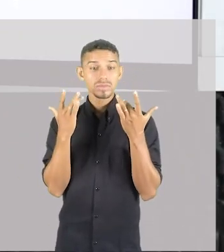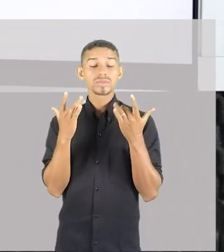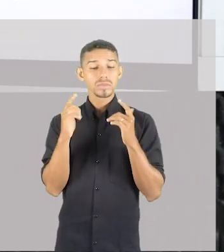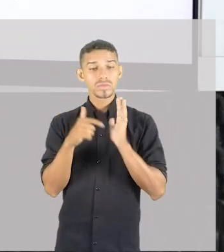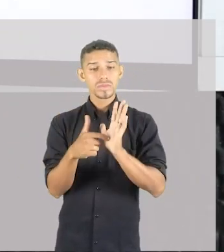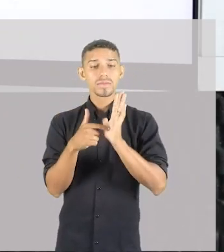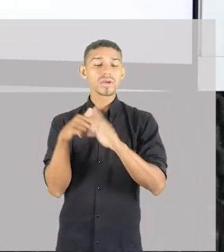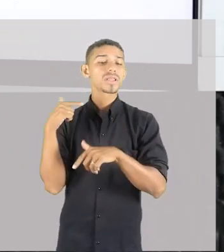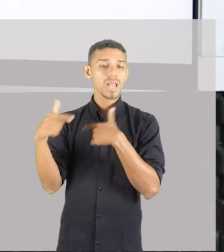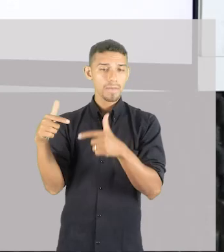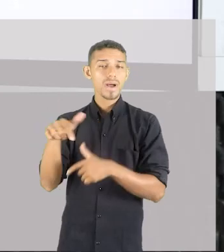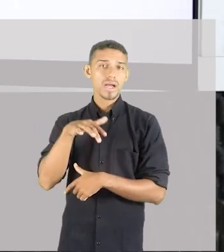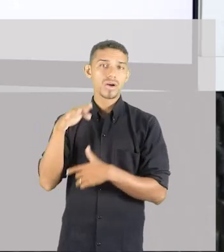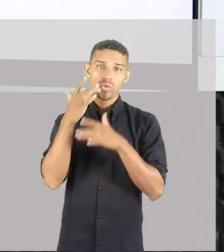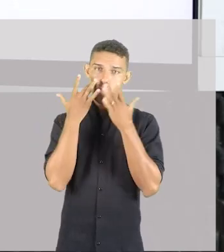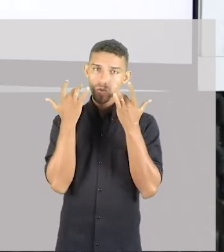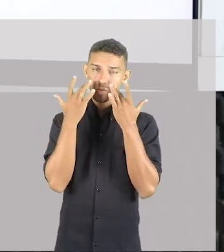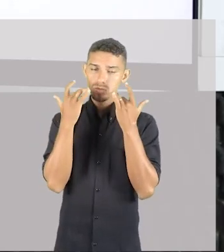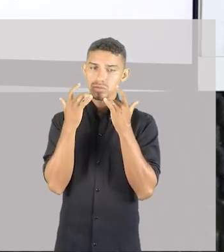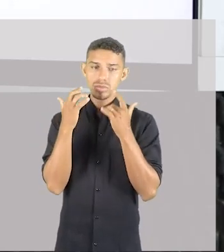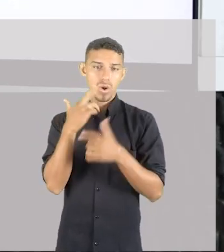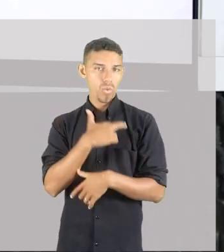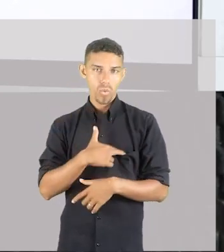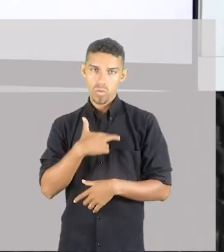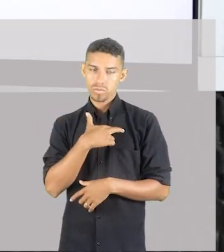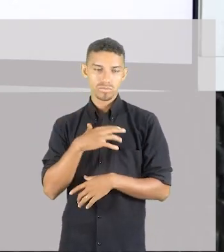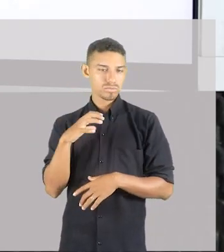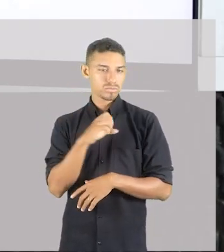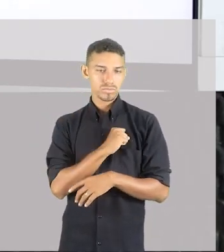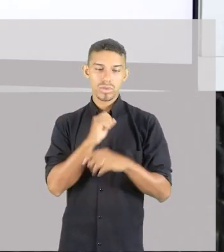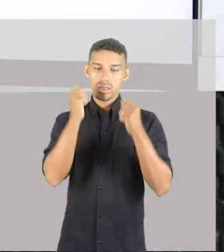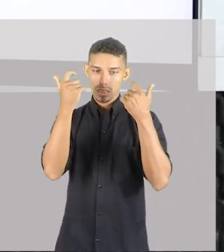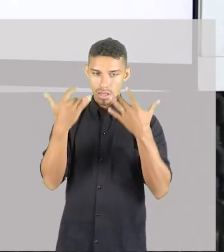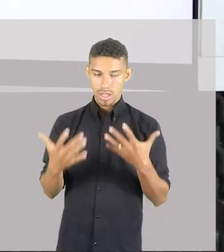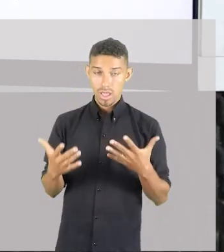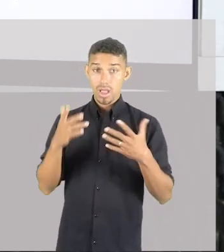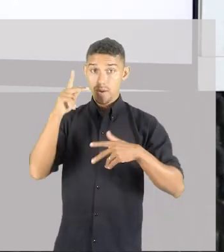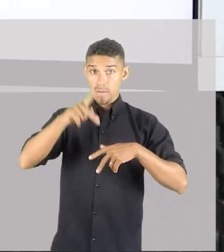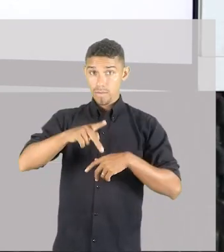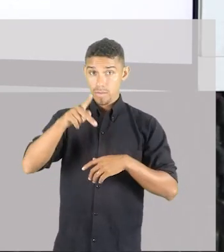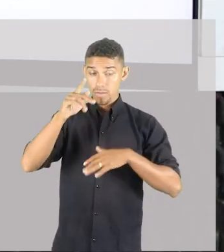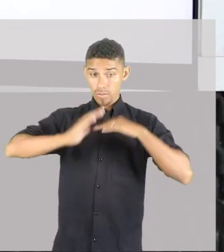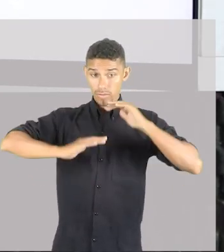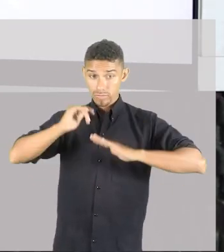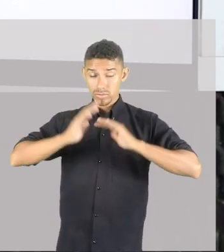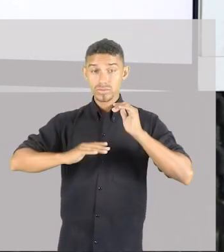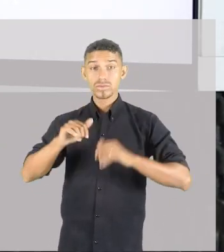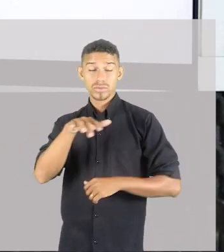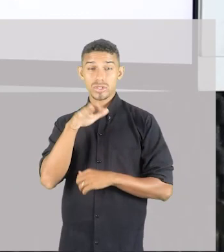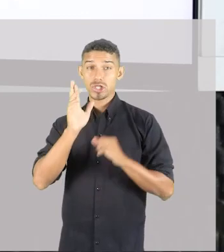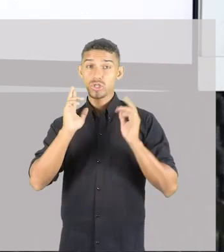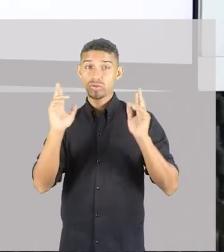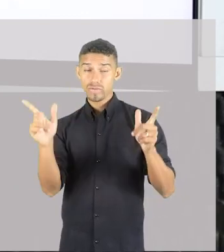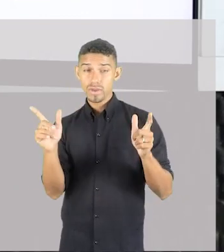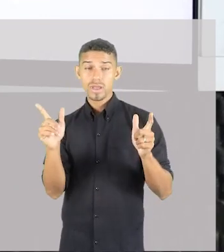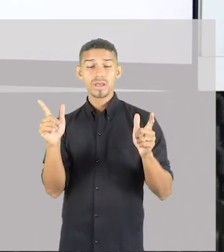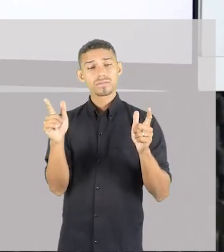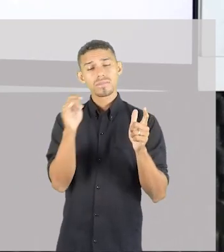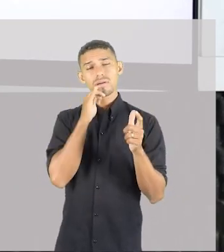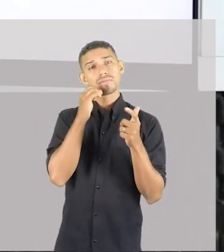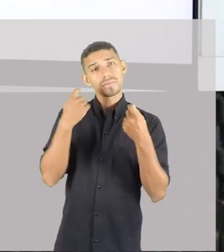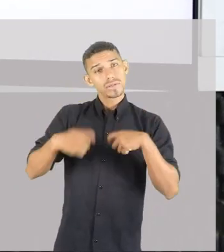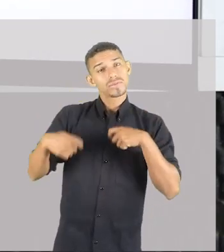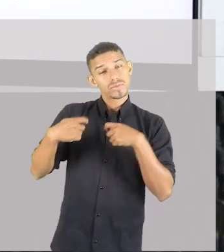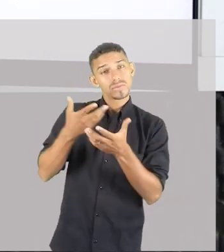porque ele trabalha com arte. Então, não romantizem esse processo. Ele é um profissional que faz um trabalho diferente, mas que serve para